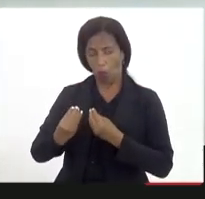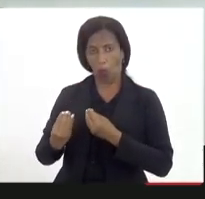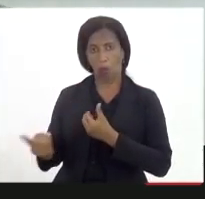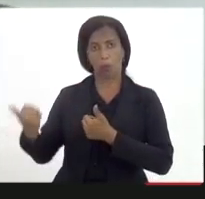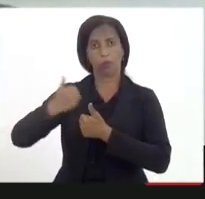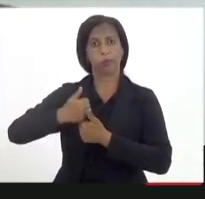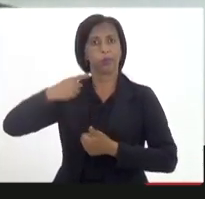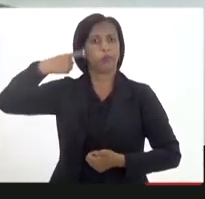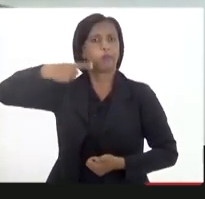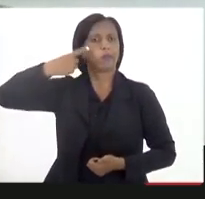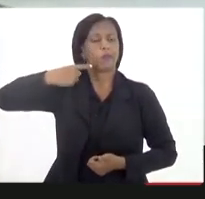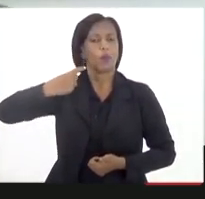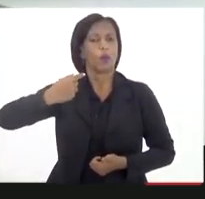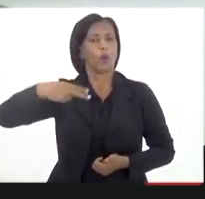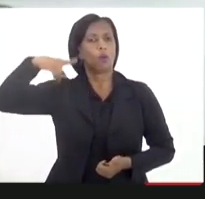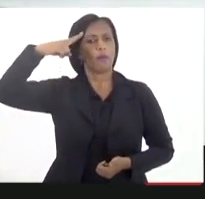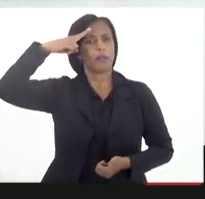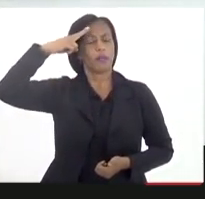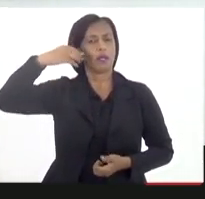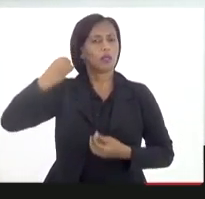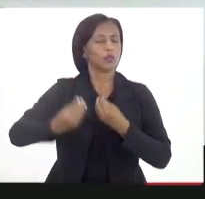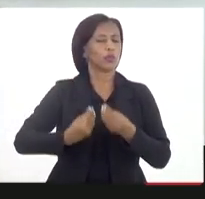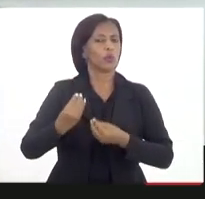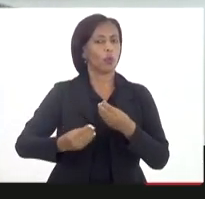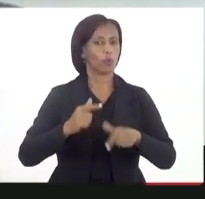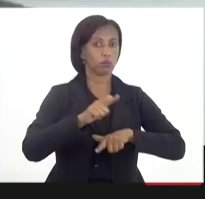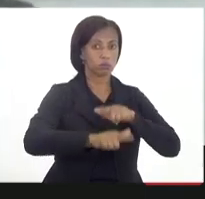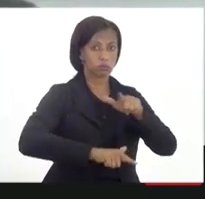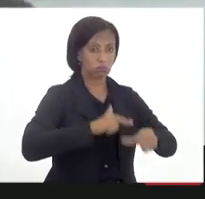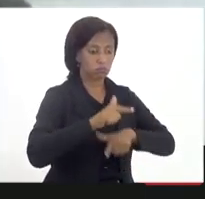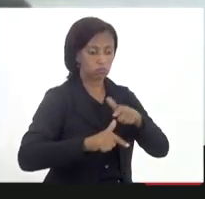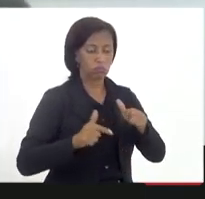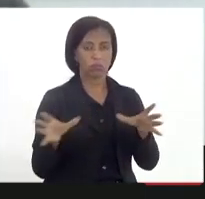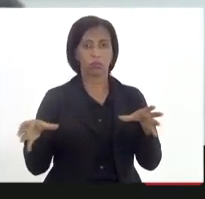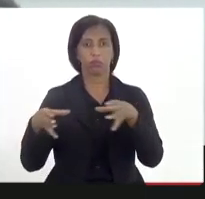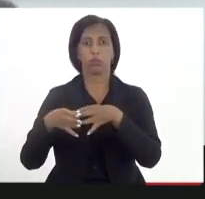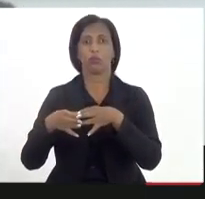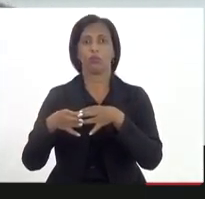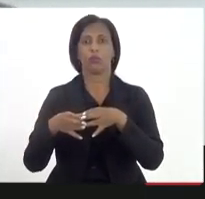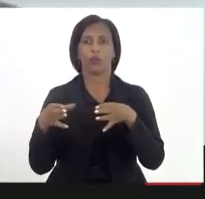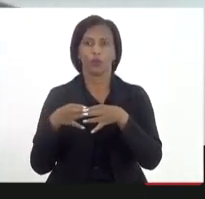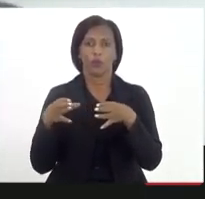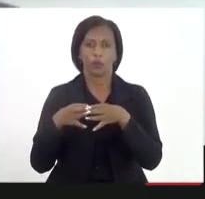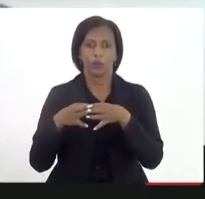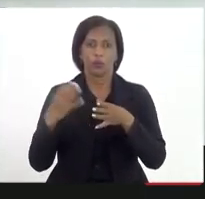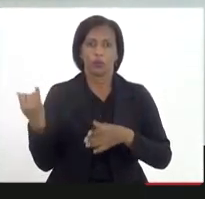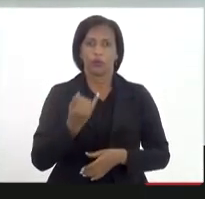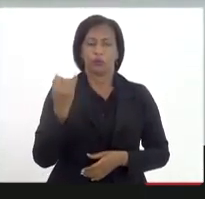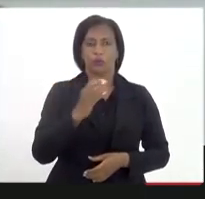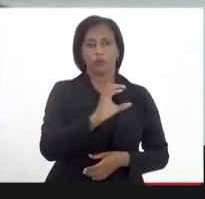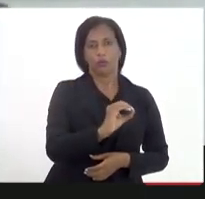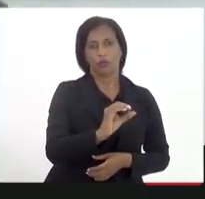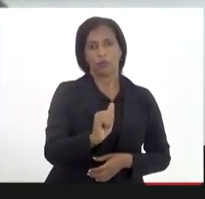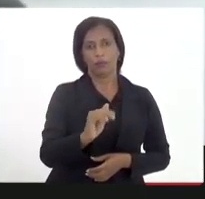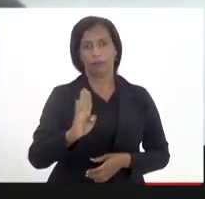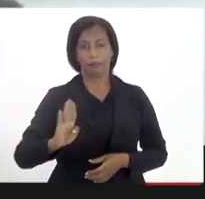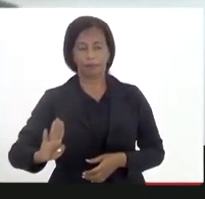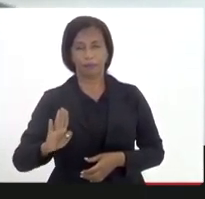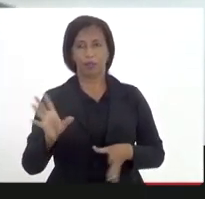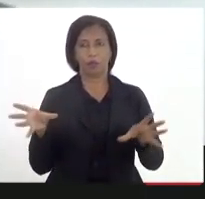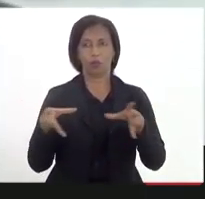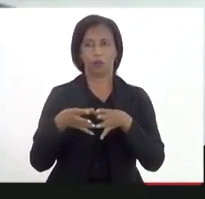falo como um integrante e fui de comissões da OAB comissões importantes da OAB foi membro da Comissão